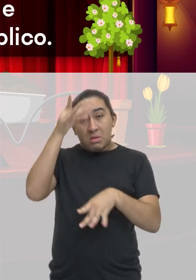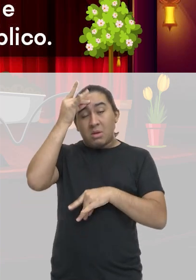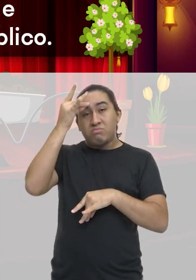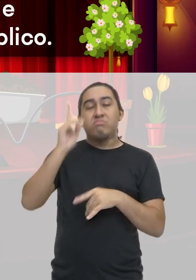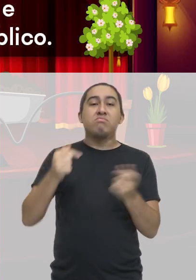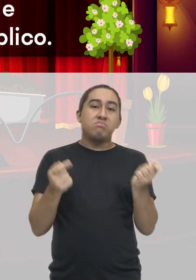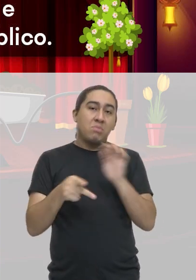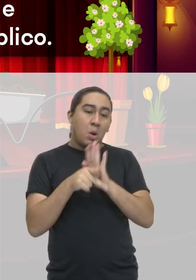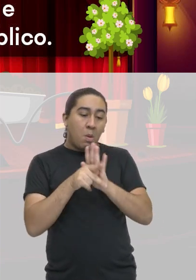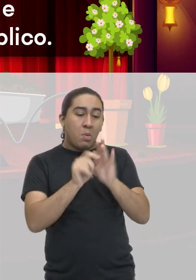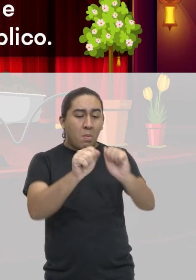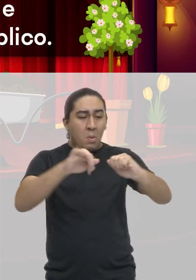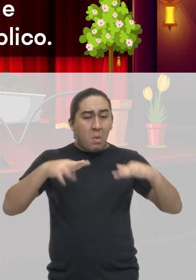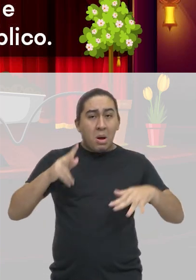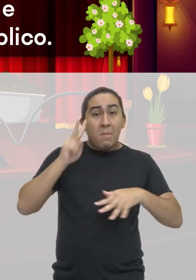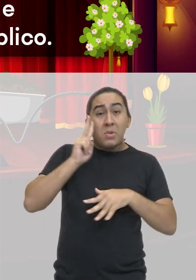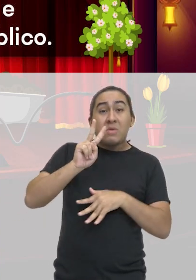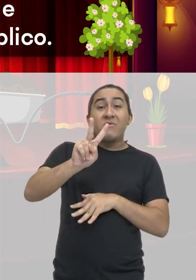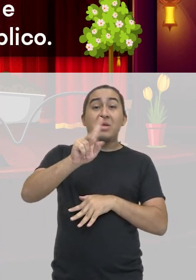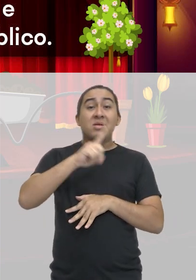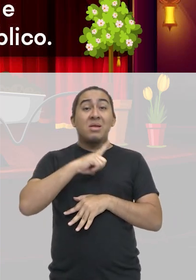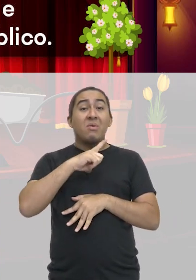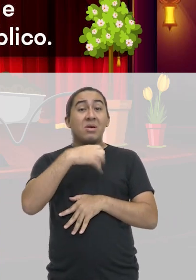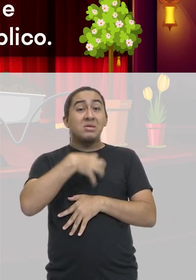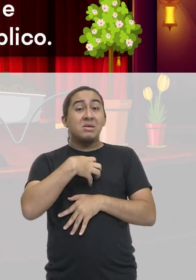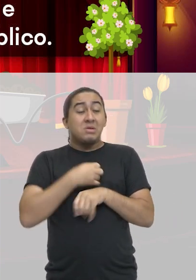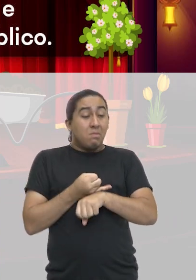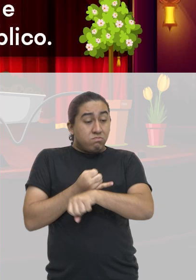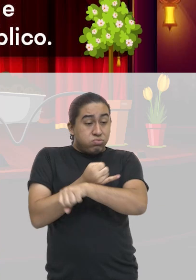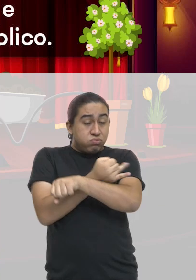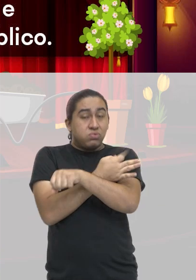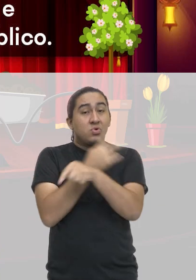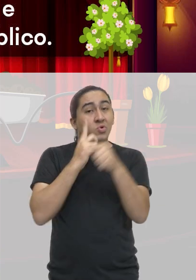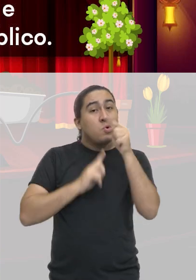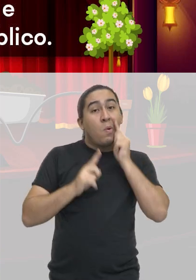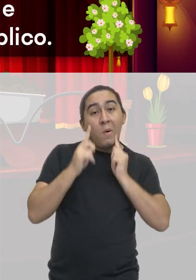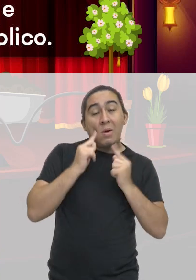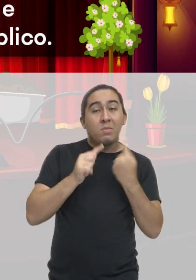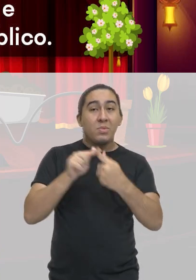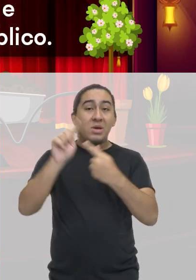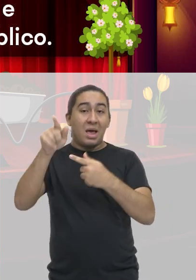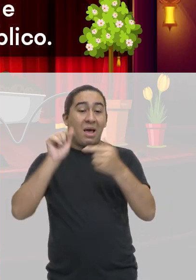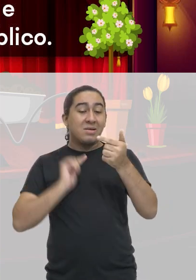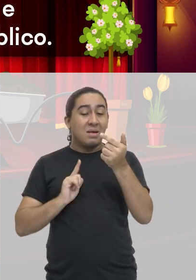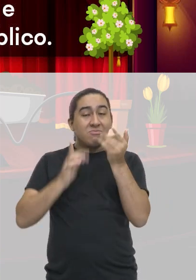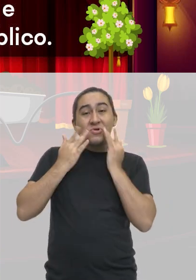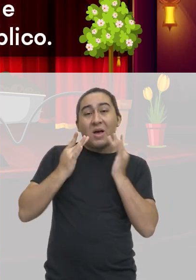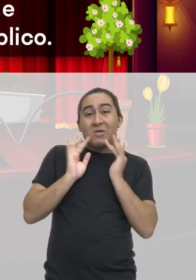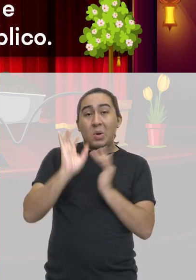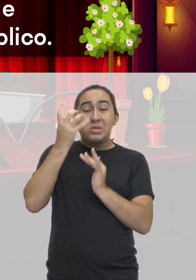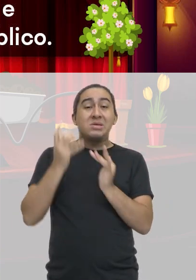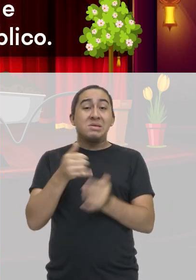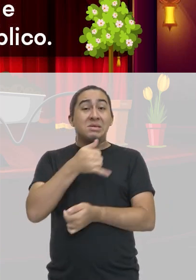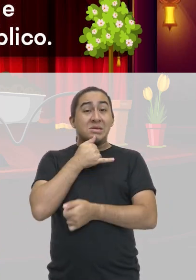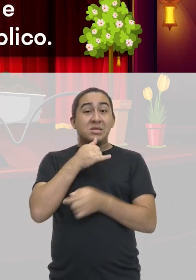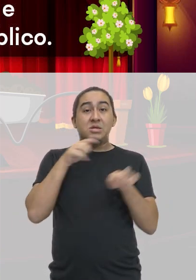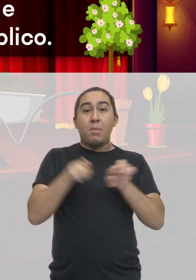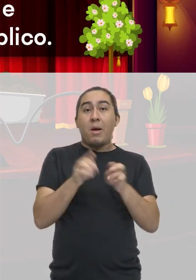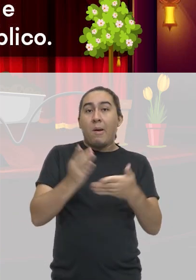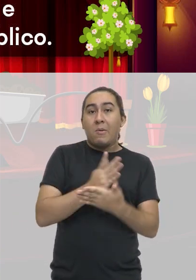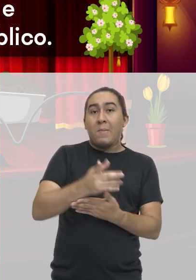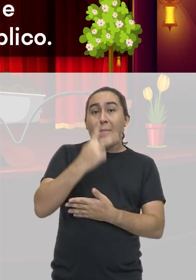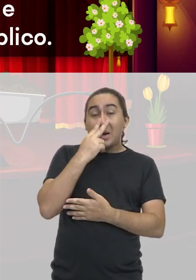público, até as pessoas choram, o público chega até a chorar, às vezes, numa interpretação. E, às vezes, até o público fica com raiva